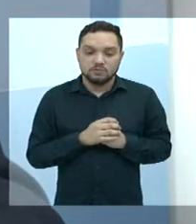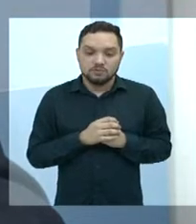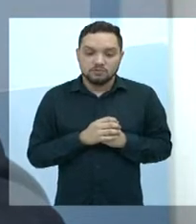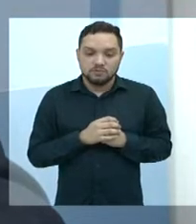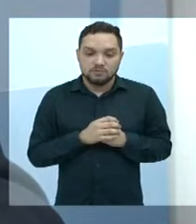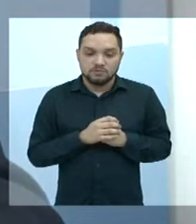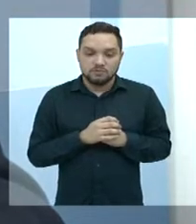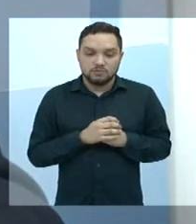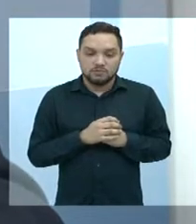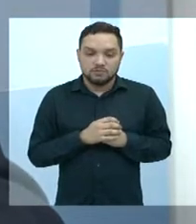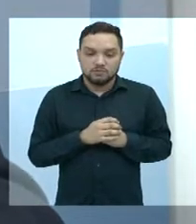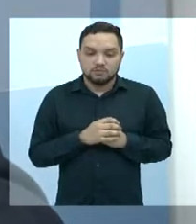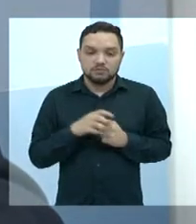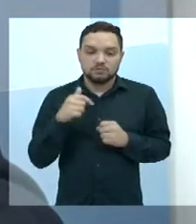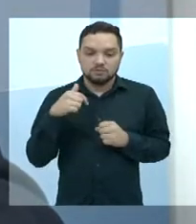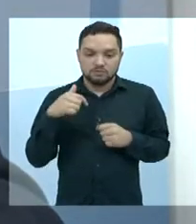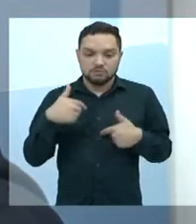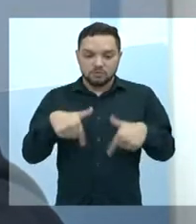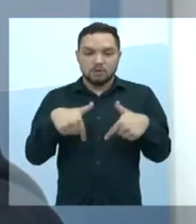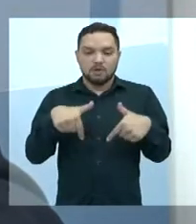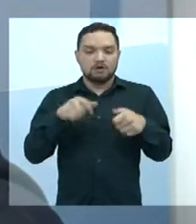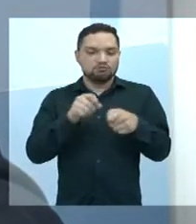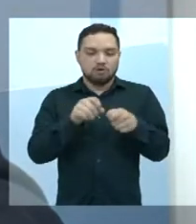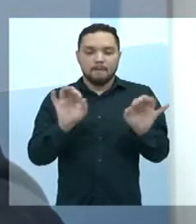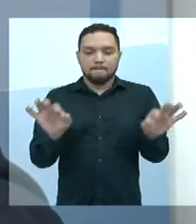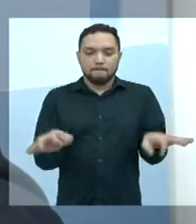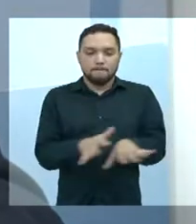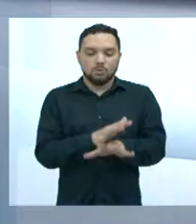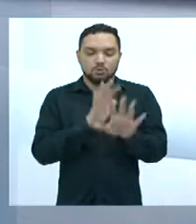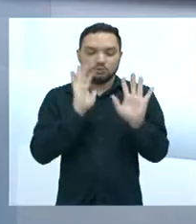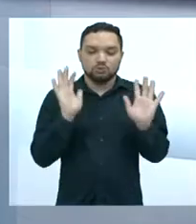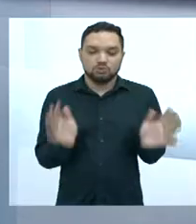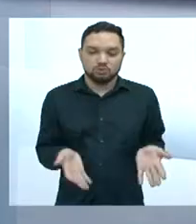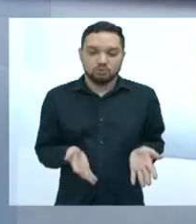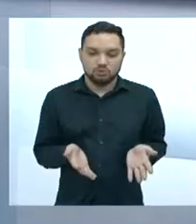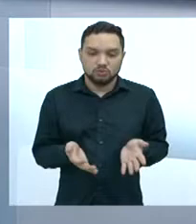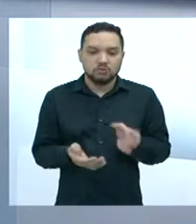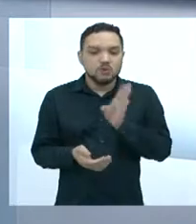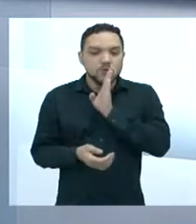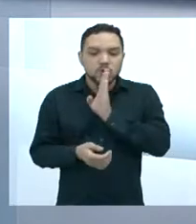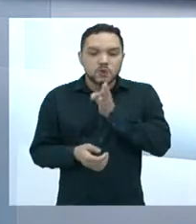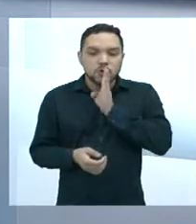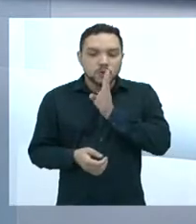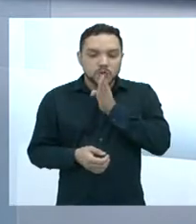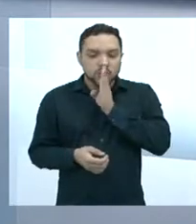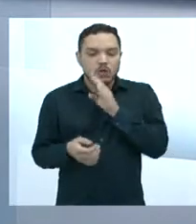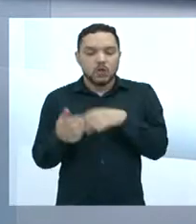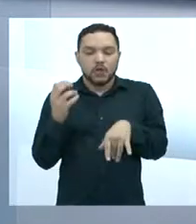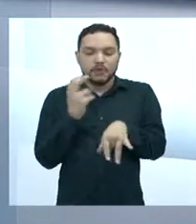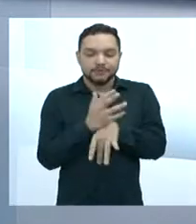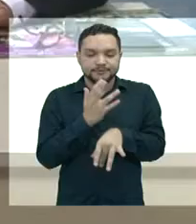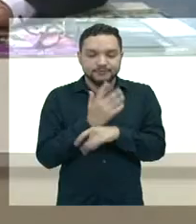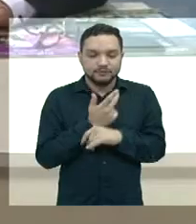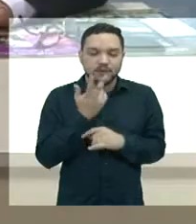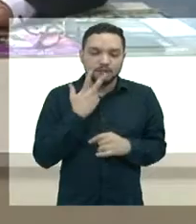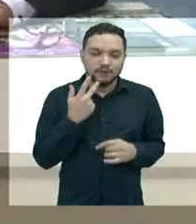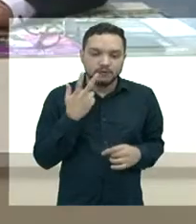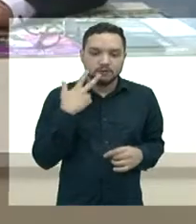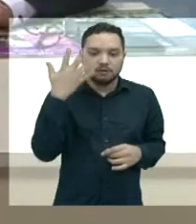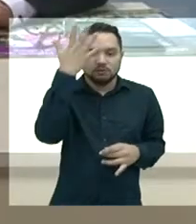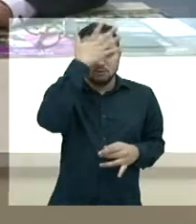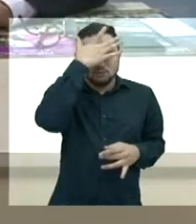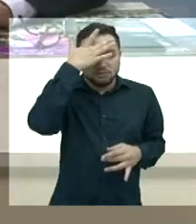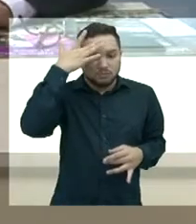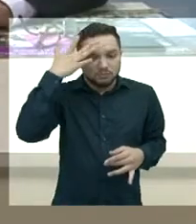finalizei meu compromisso nessa área lá na Coelce. Aí o senhor conheceu o estado, a cidade de Fortaleza, as pessoas,